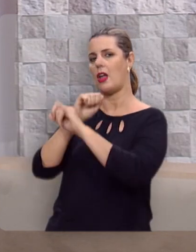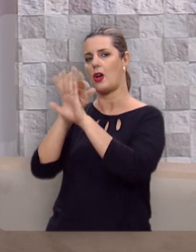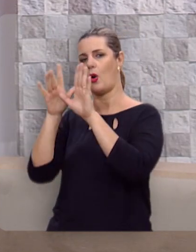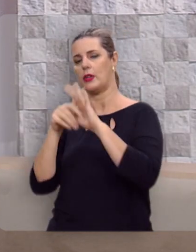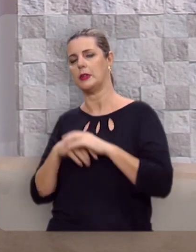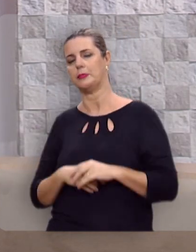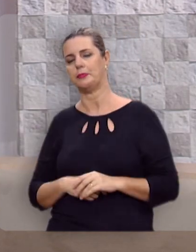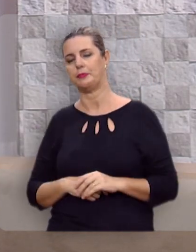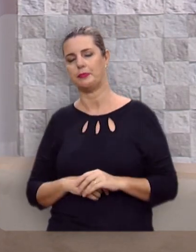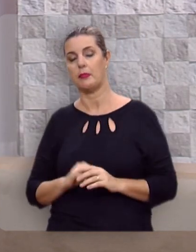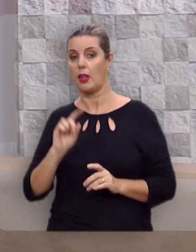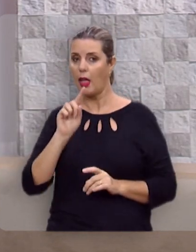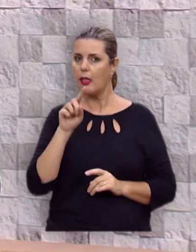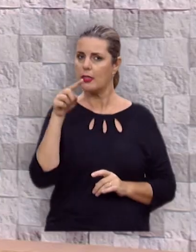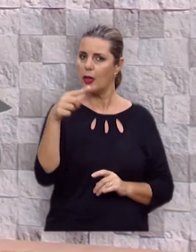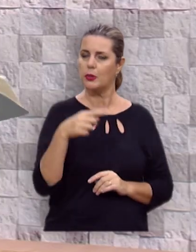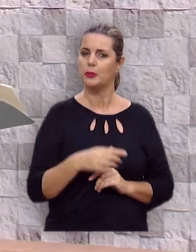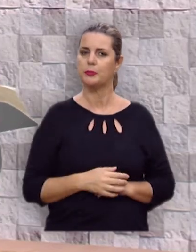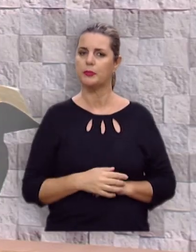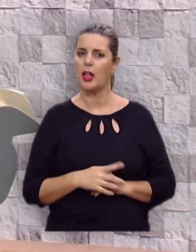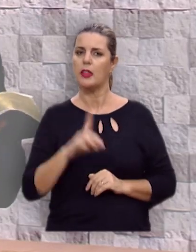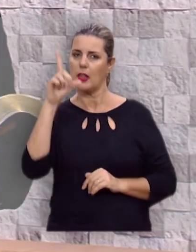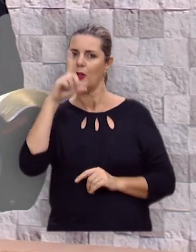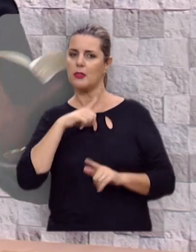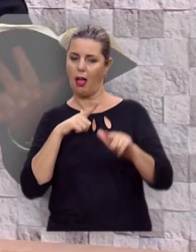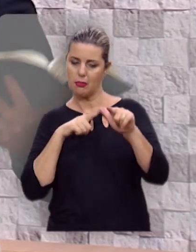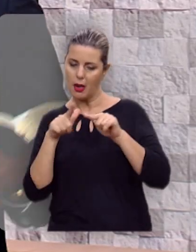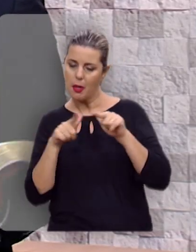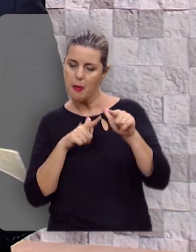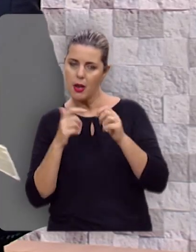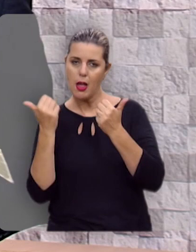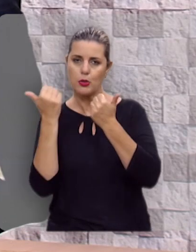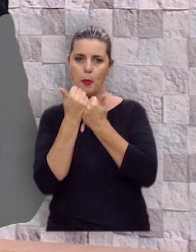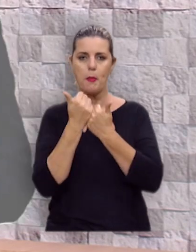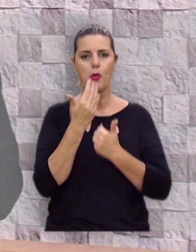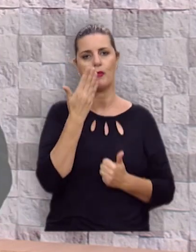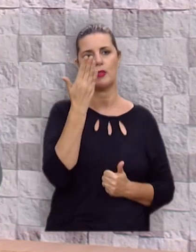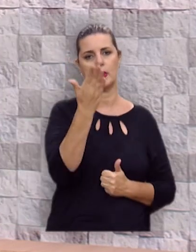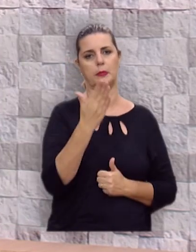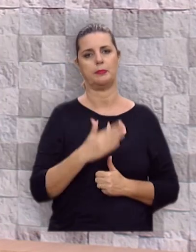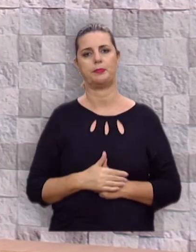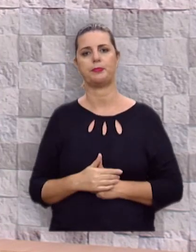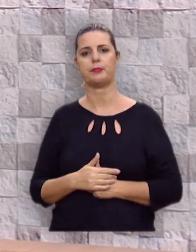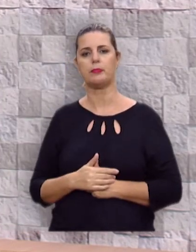da glória. Então, Deus está trabalhando,